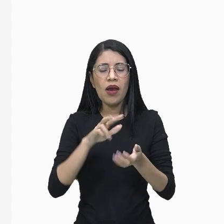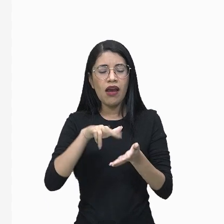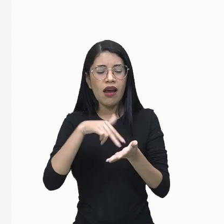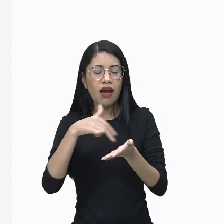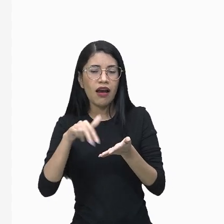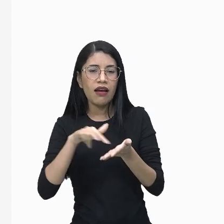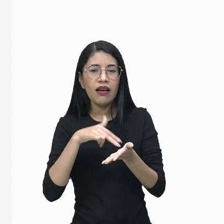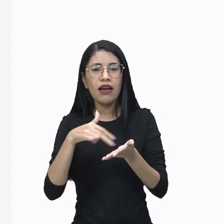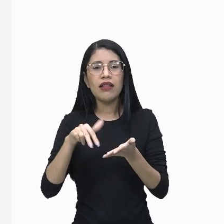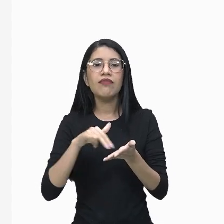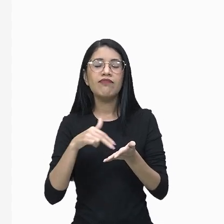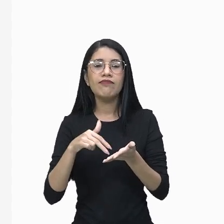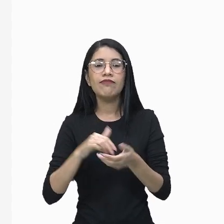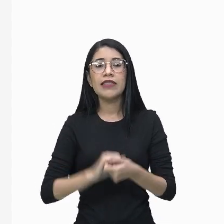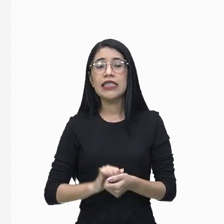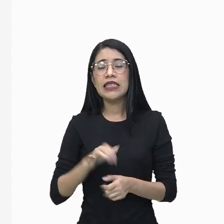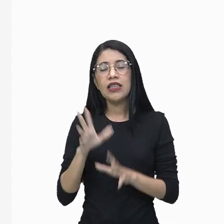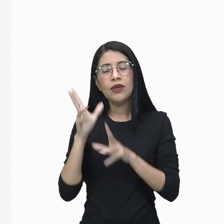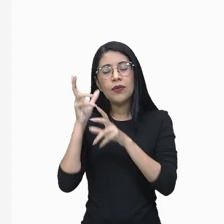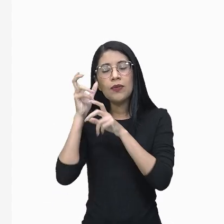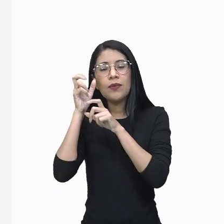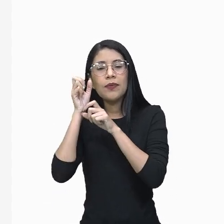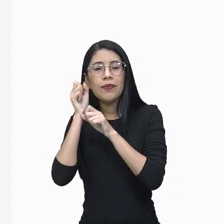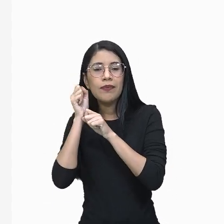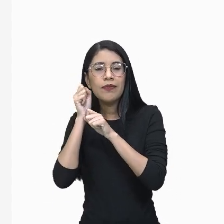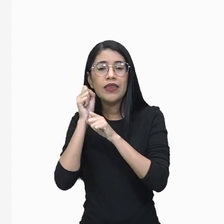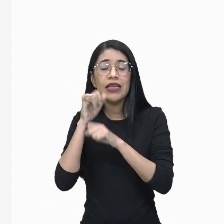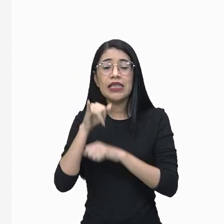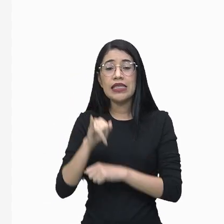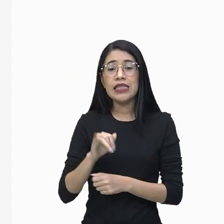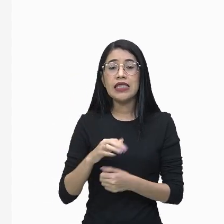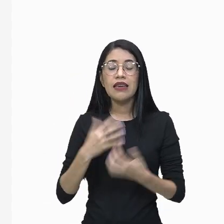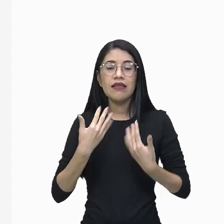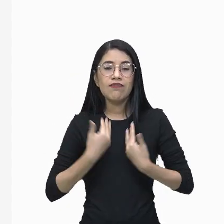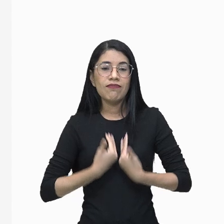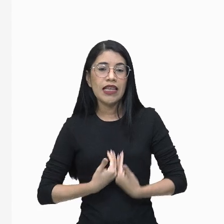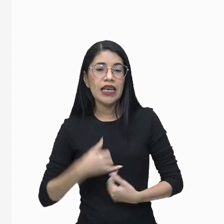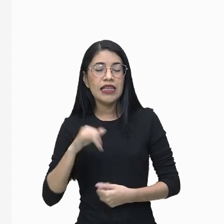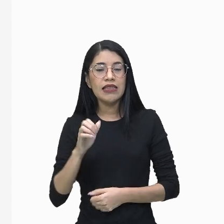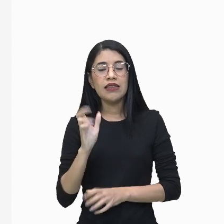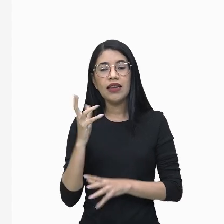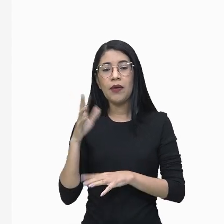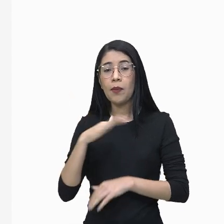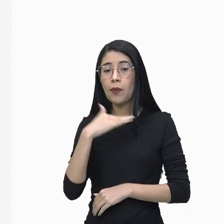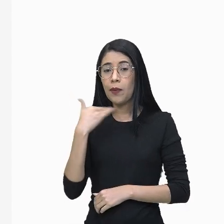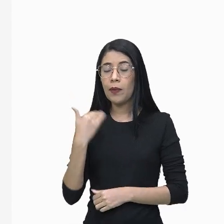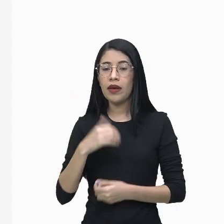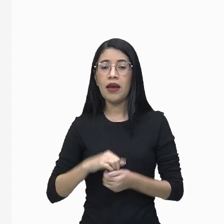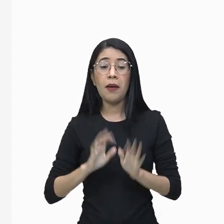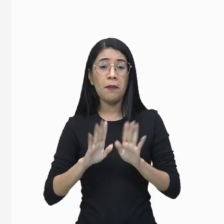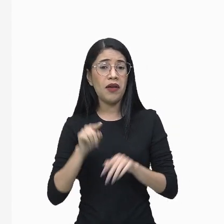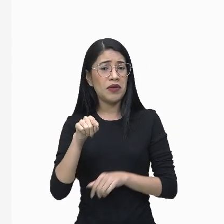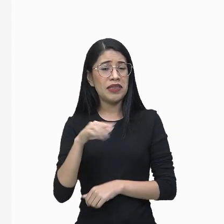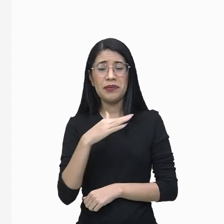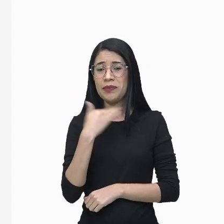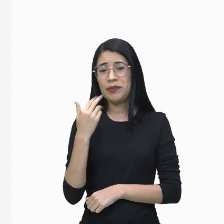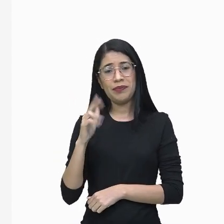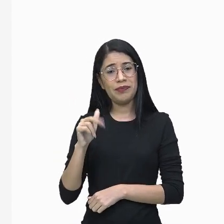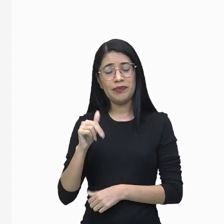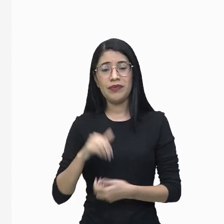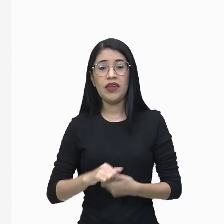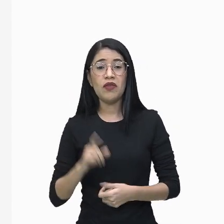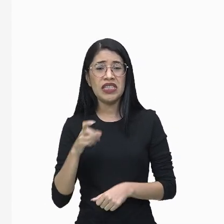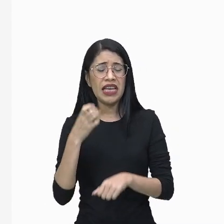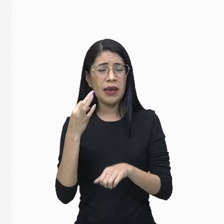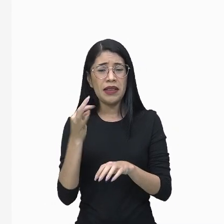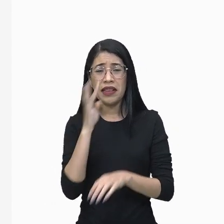valsa vienense, se você dormisse. Se você cansasse, se você morresse, mas você não morre. Você é